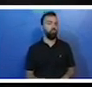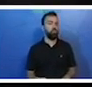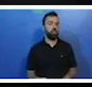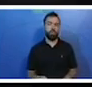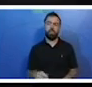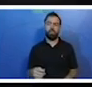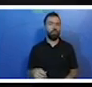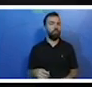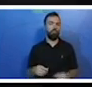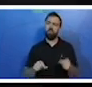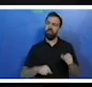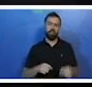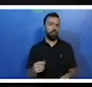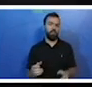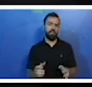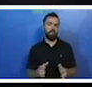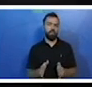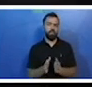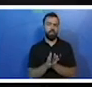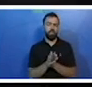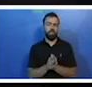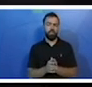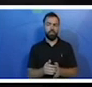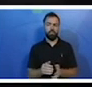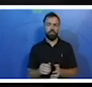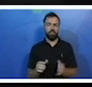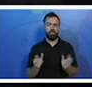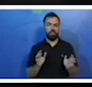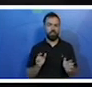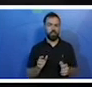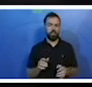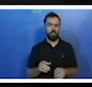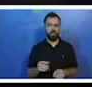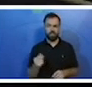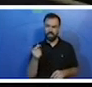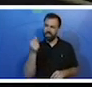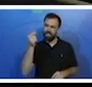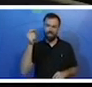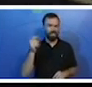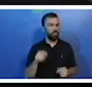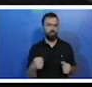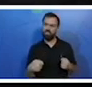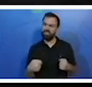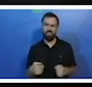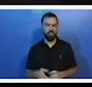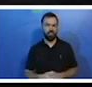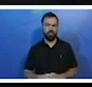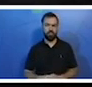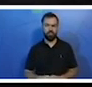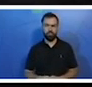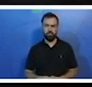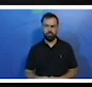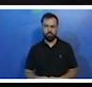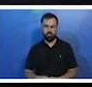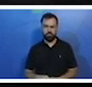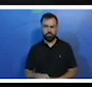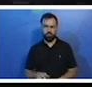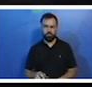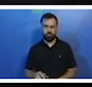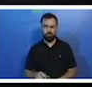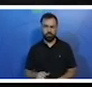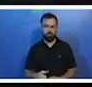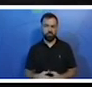você não precisa ter os equipamentos de segurança mais caros, né? Você precisa apenas ter uma bicicleta para a prática disso. Então, pode ter um equipamento com uma